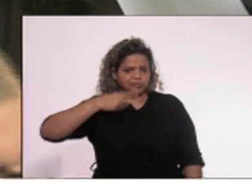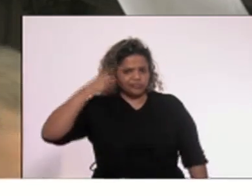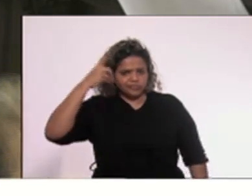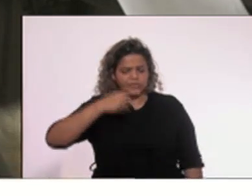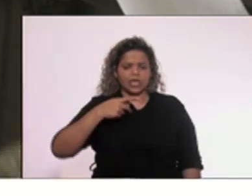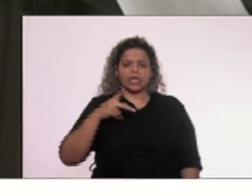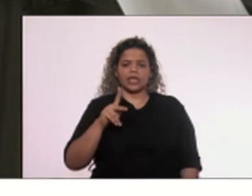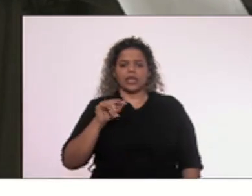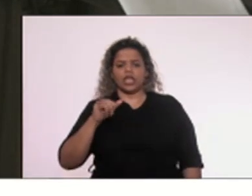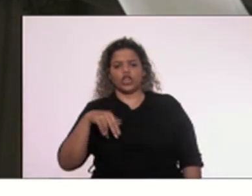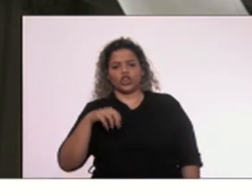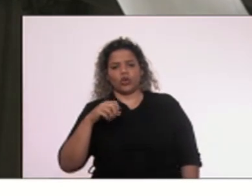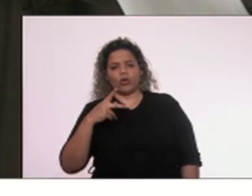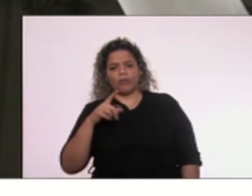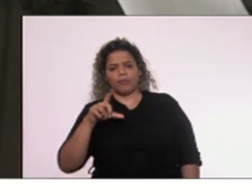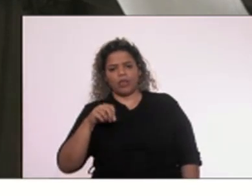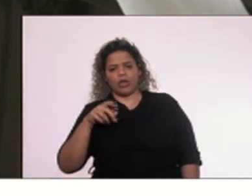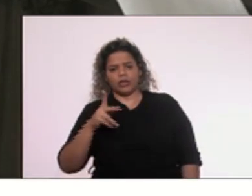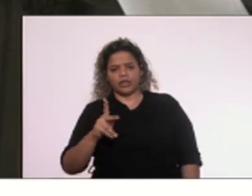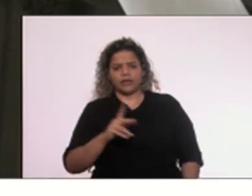deputado Knoploch,